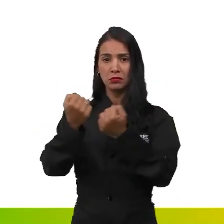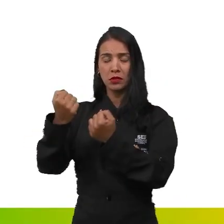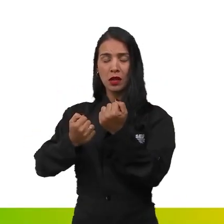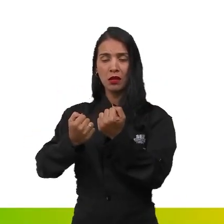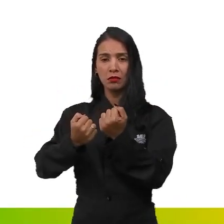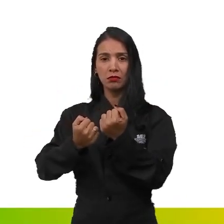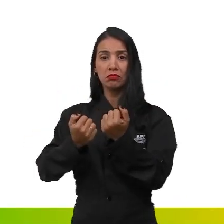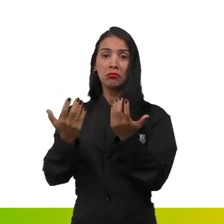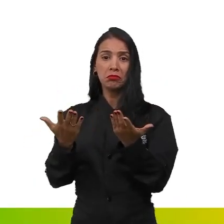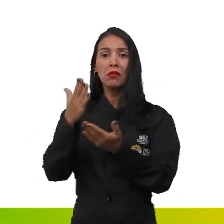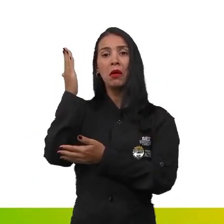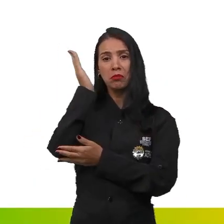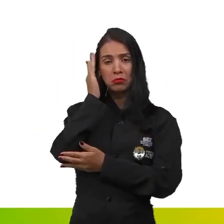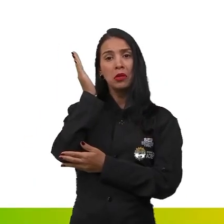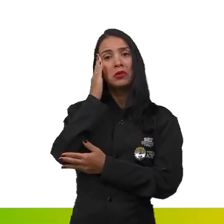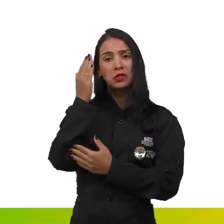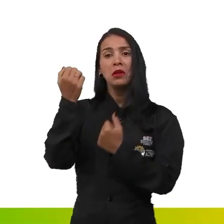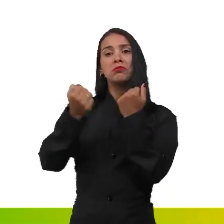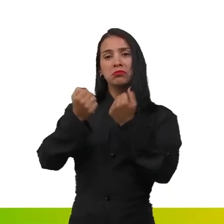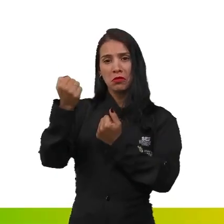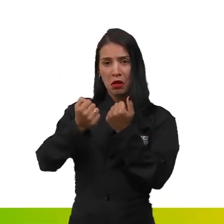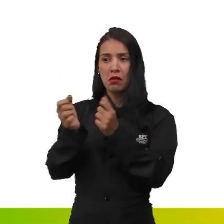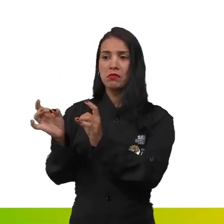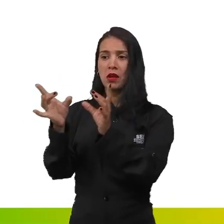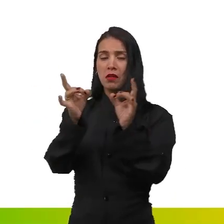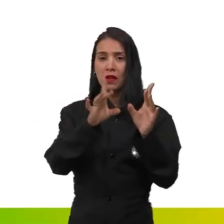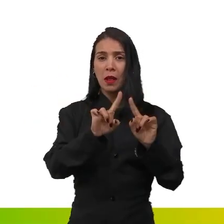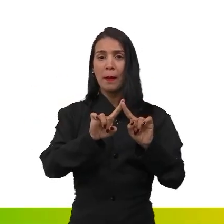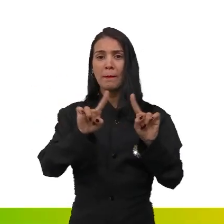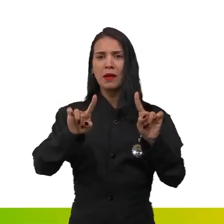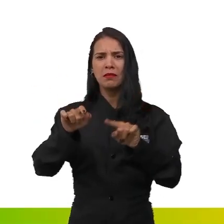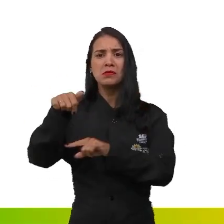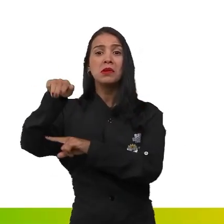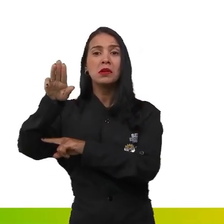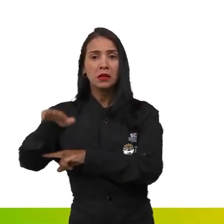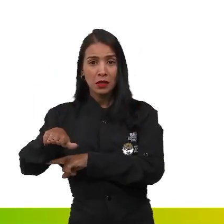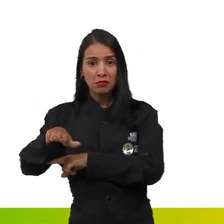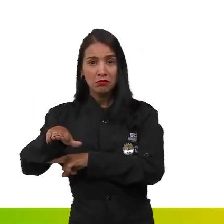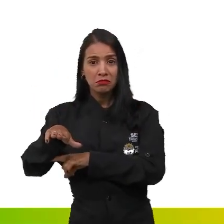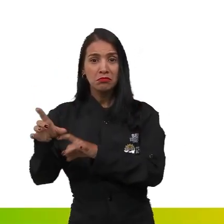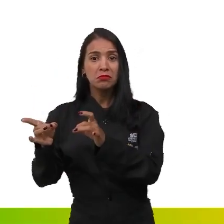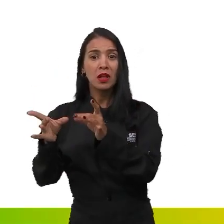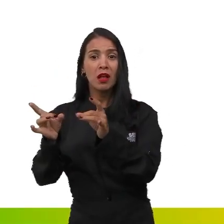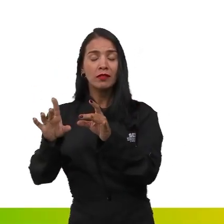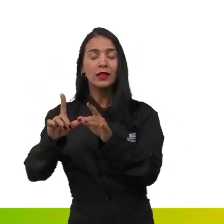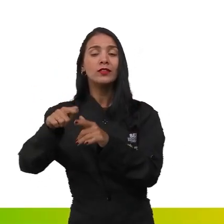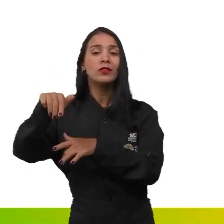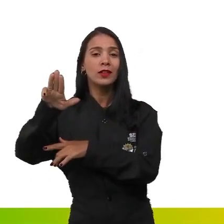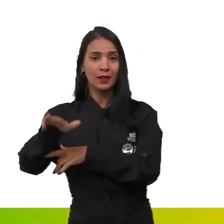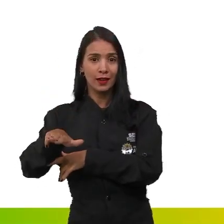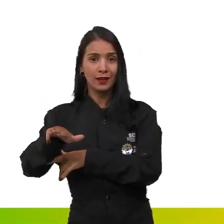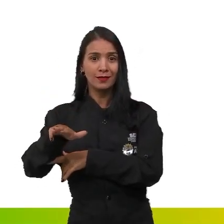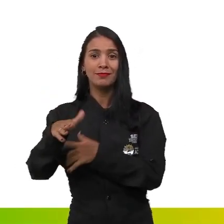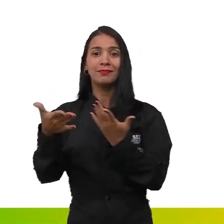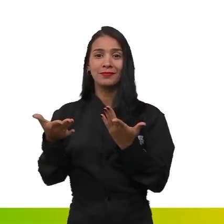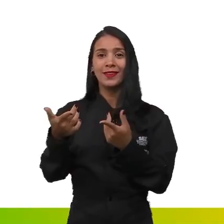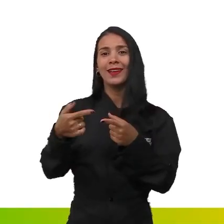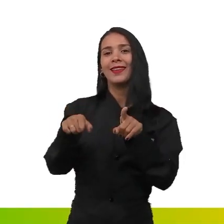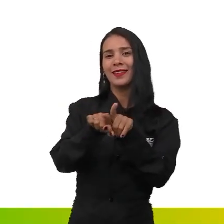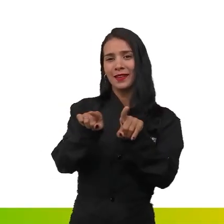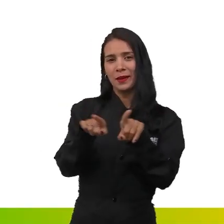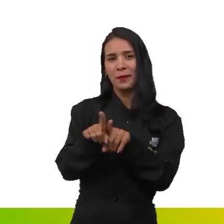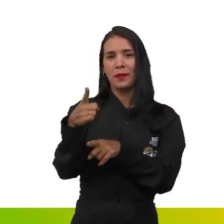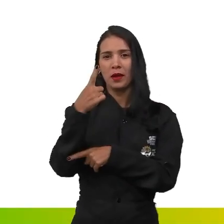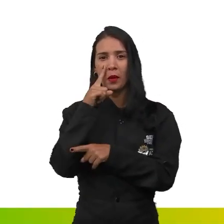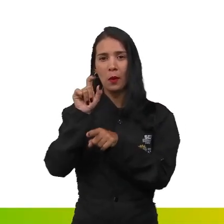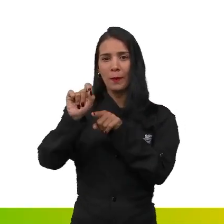que carros estão sendo vendidos, mas eu não sei por quem. O mesmo acontece aqui em alugam-se